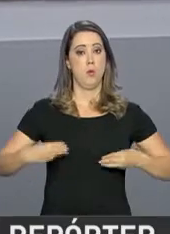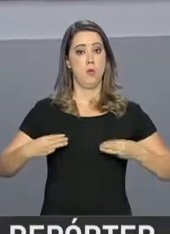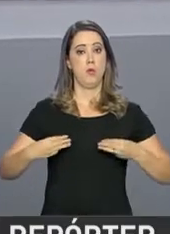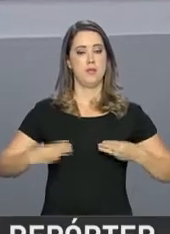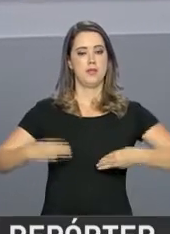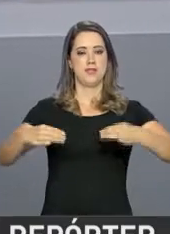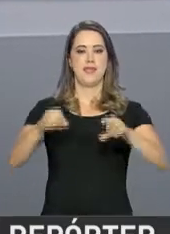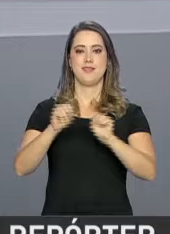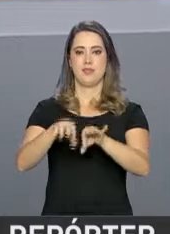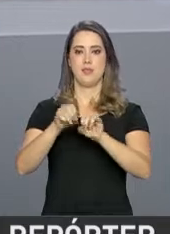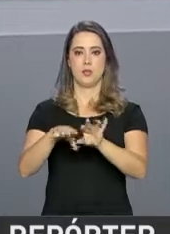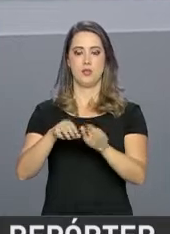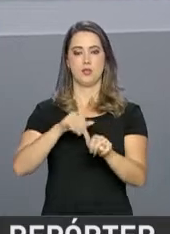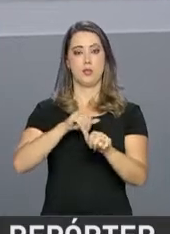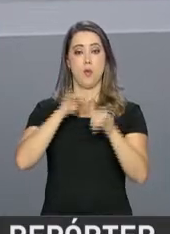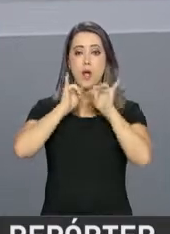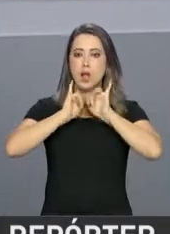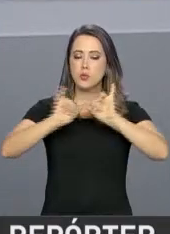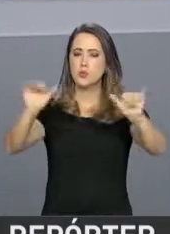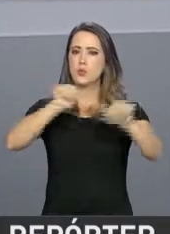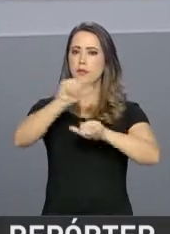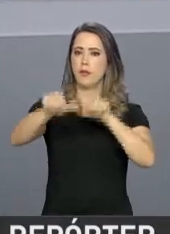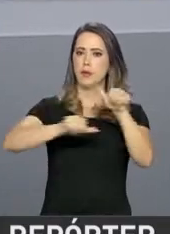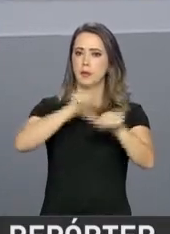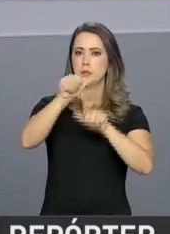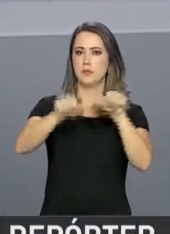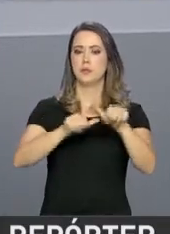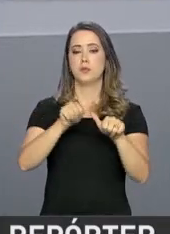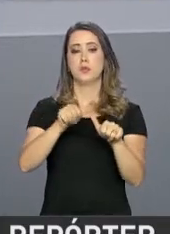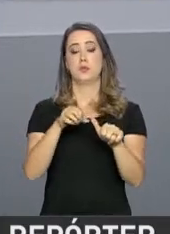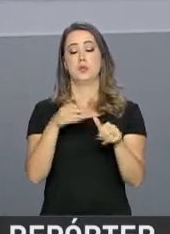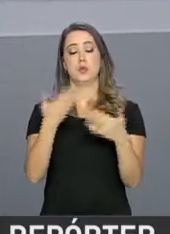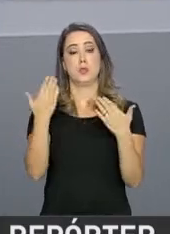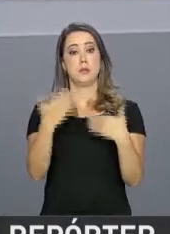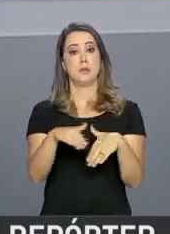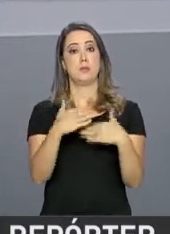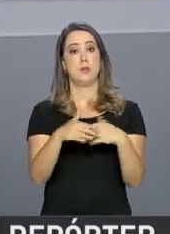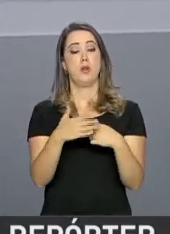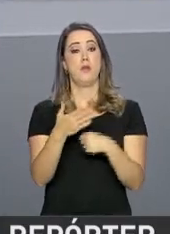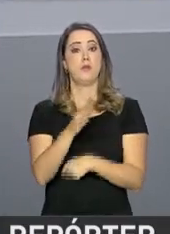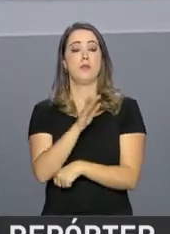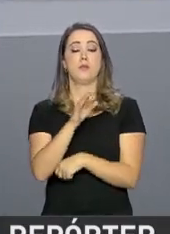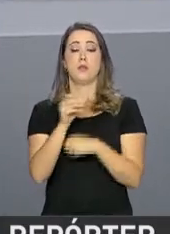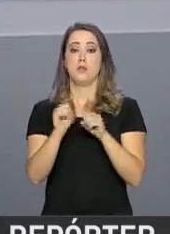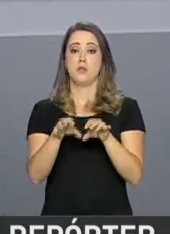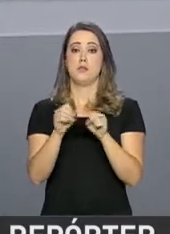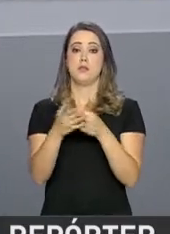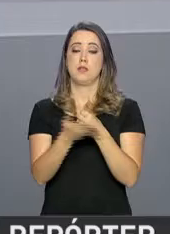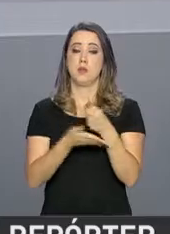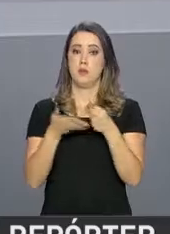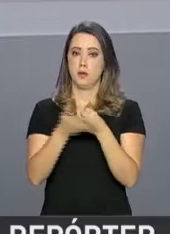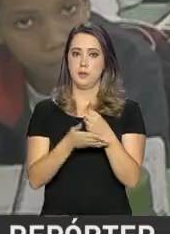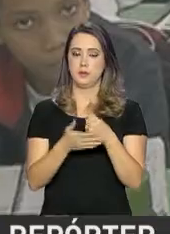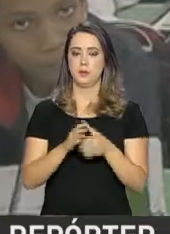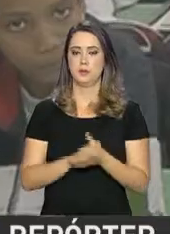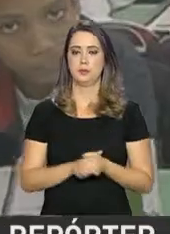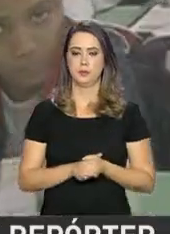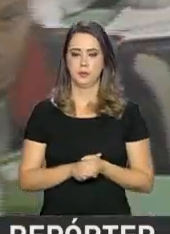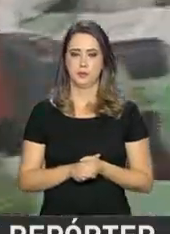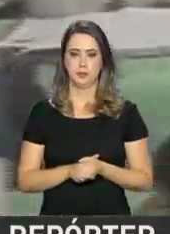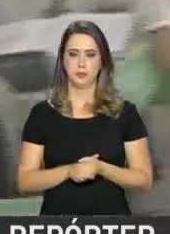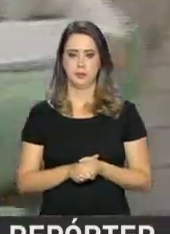anunciou mudanças no sistema de avaliação da educação básica as novas medidas começam a valer no ano que vem